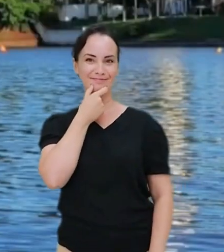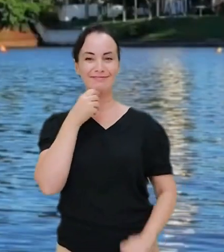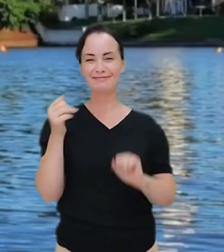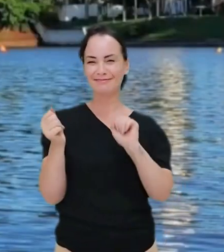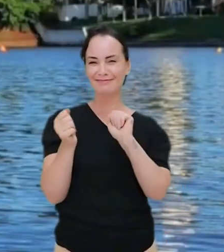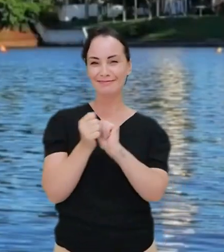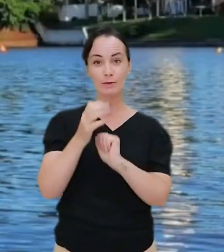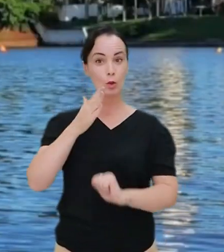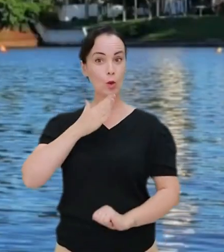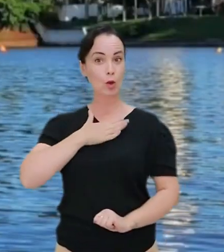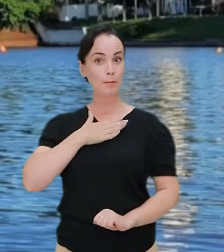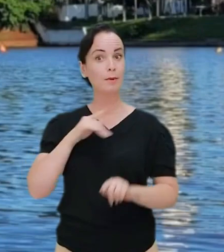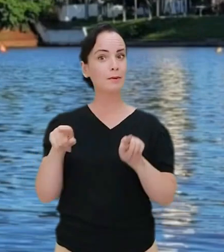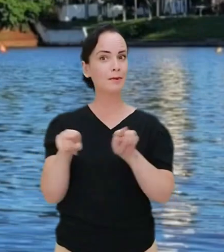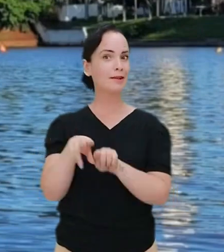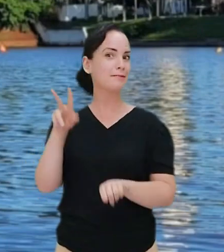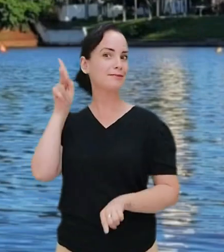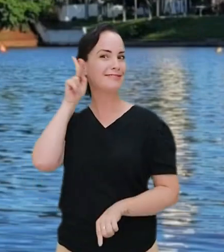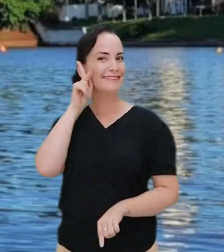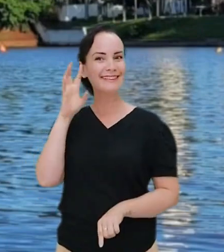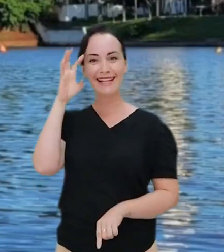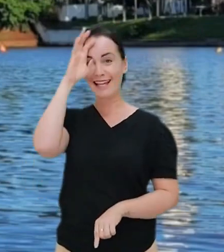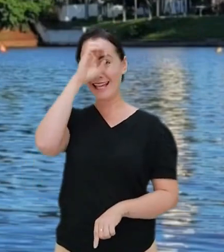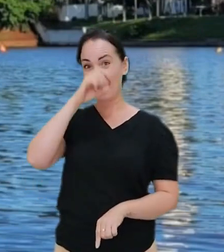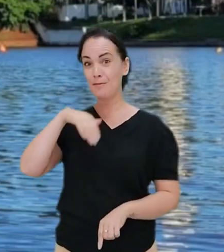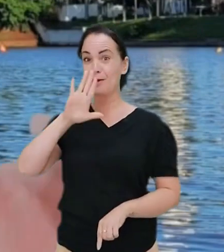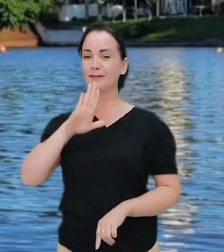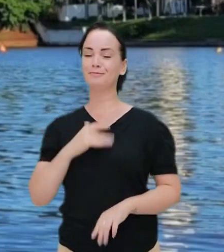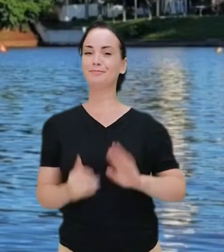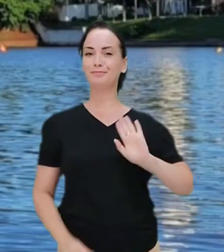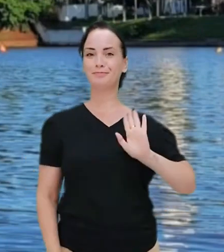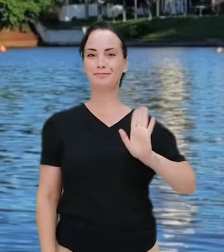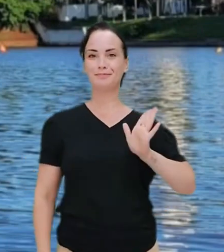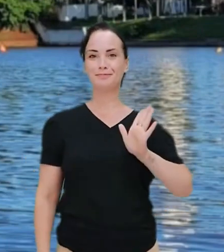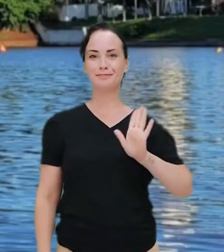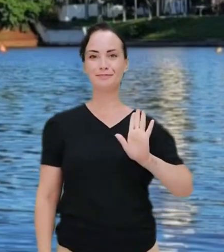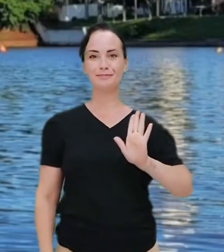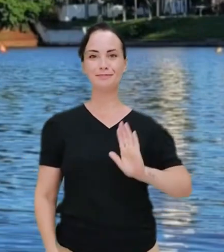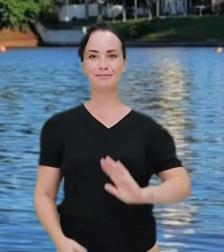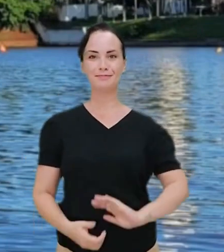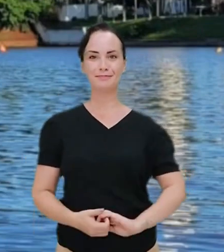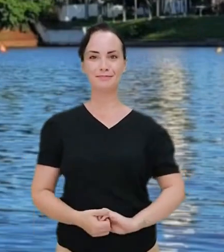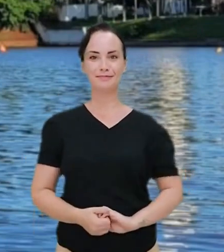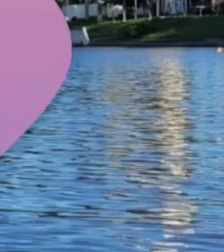Fica comigo e com a Kate que você vai aprender muito mais. Bye!